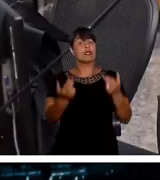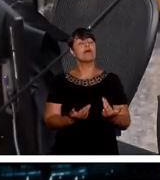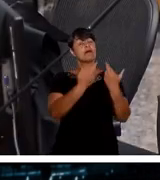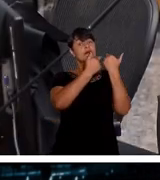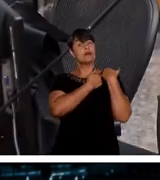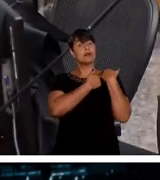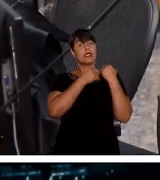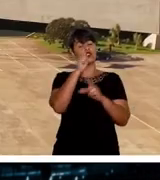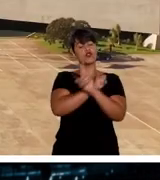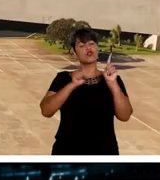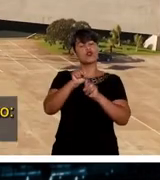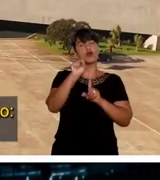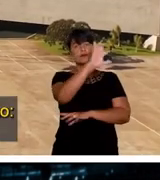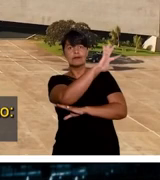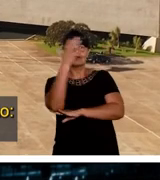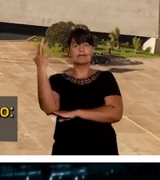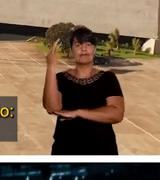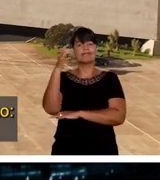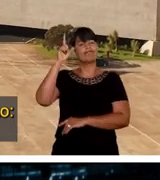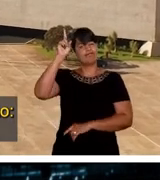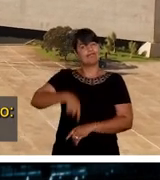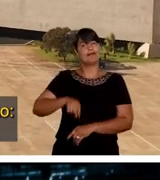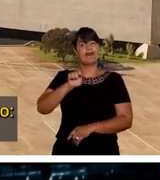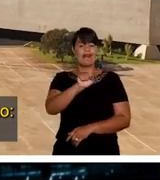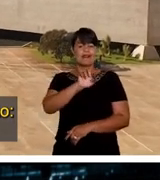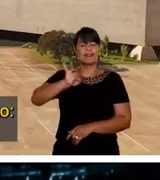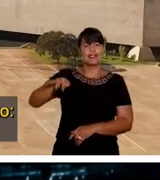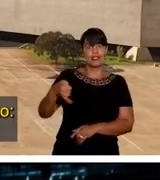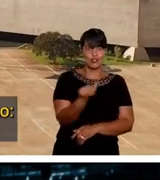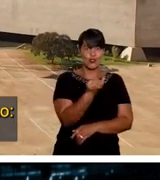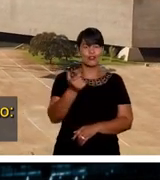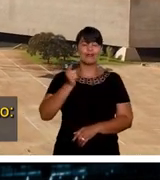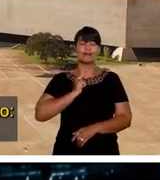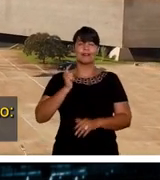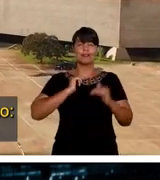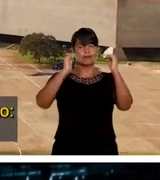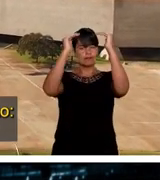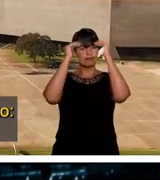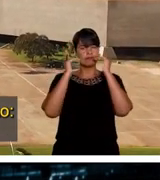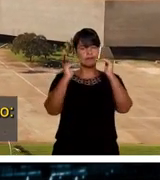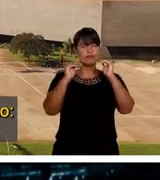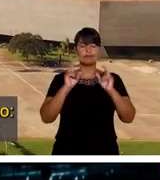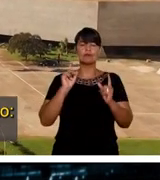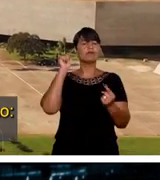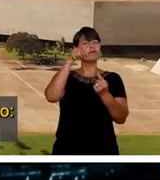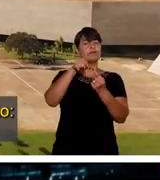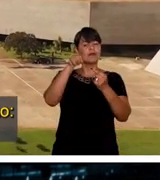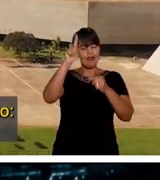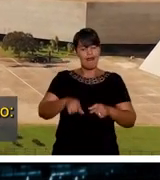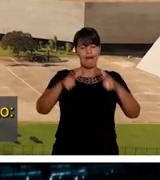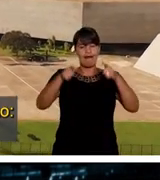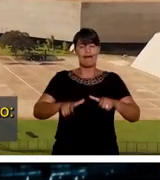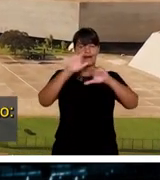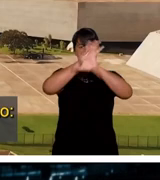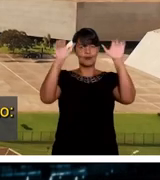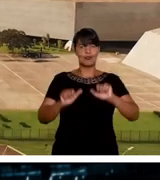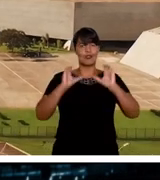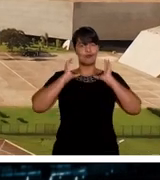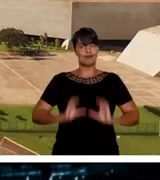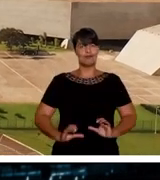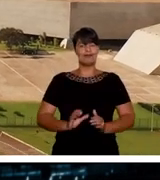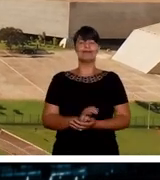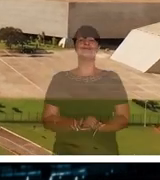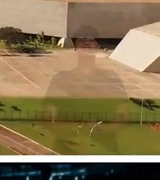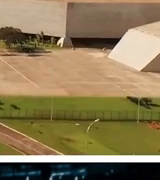responsabilidade socioambiental. É assim que o STJ cumpre sua maior missão, ser o Tribunal da Cidadania.